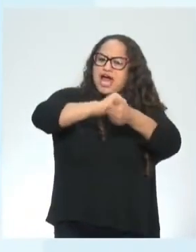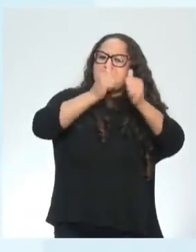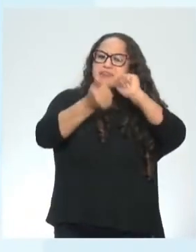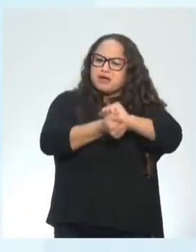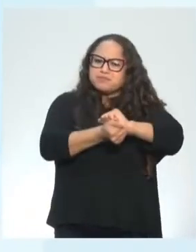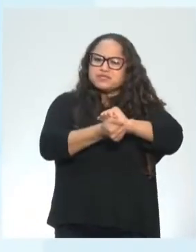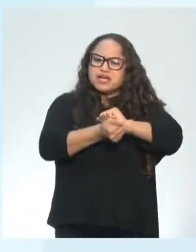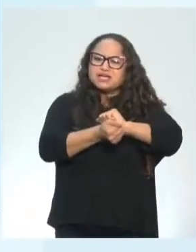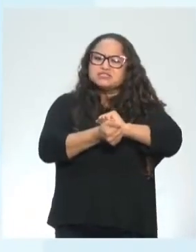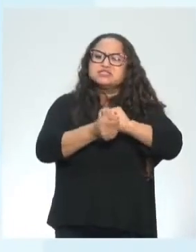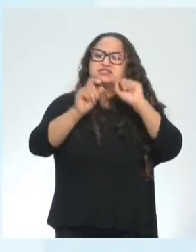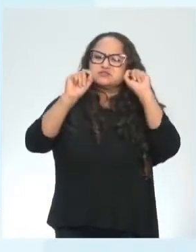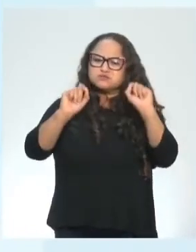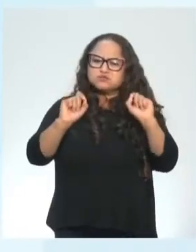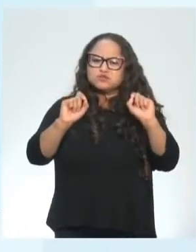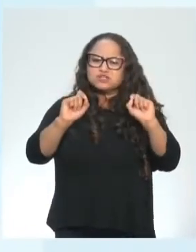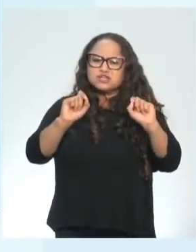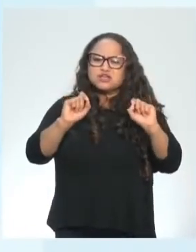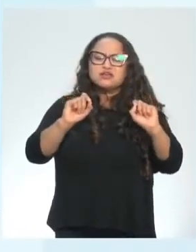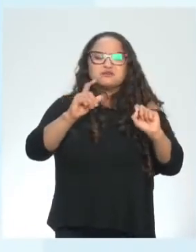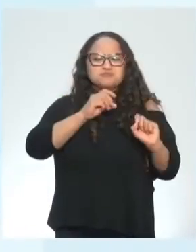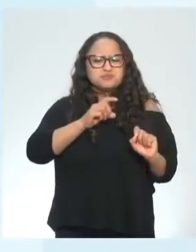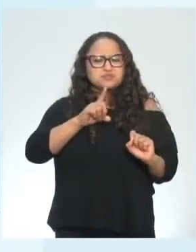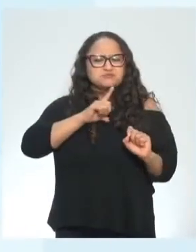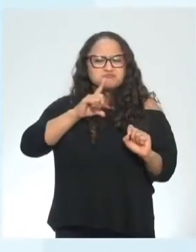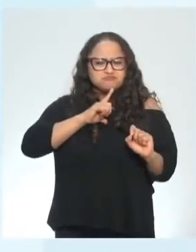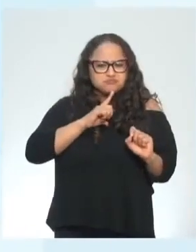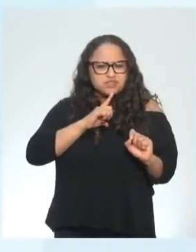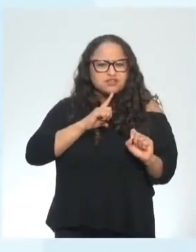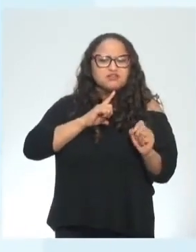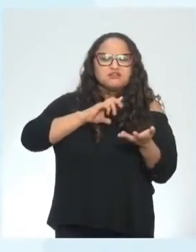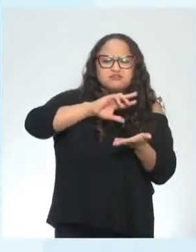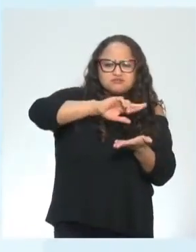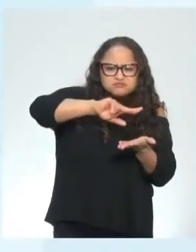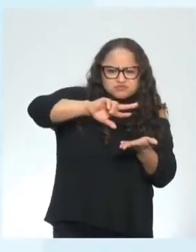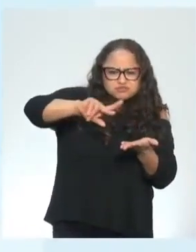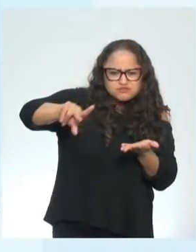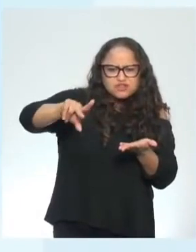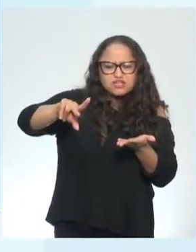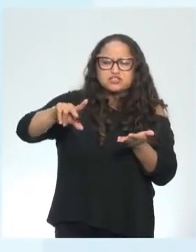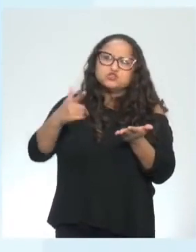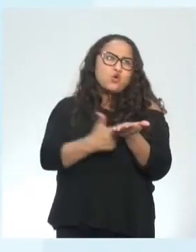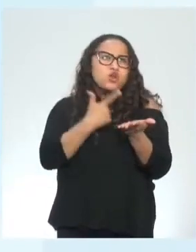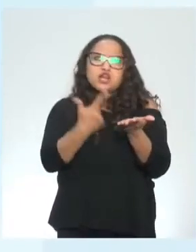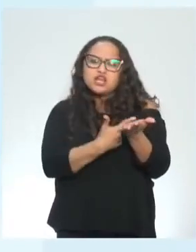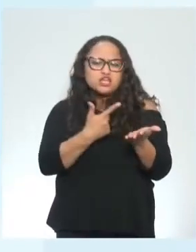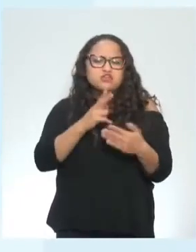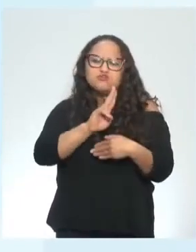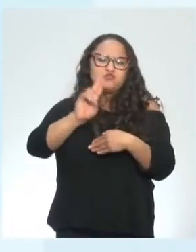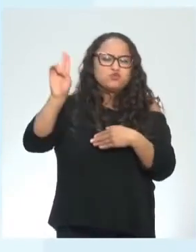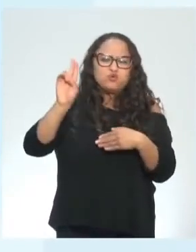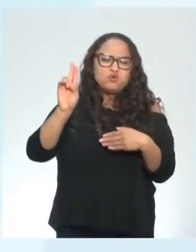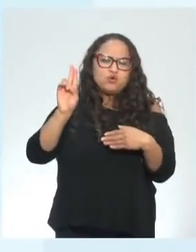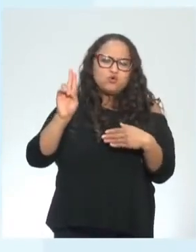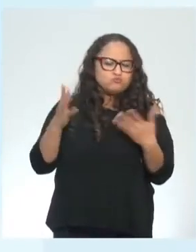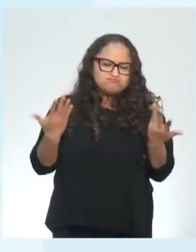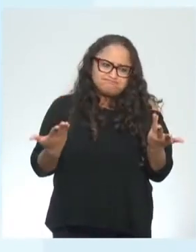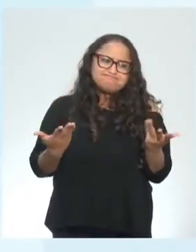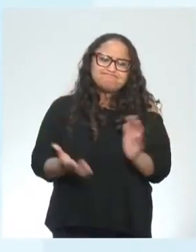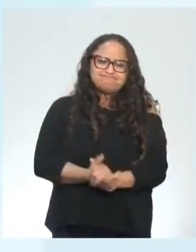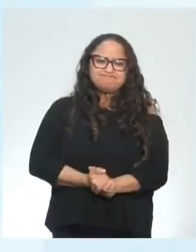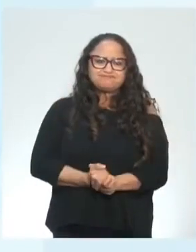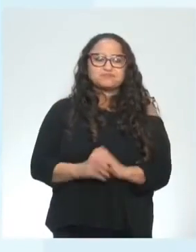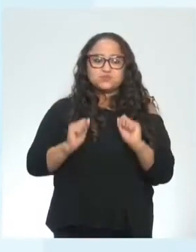superbook a história também pode ser adaptada de algo que já existe por exemplo um oi ou um livro